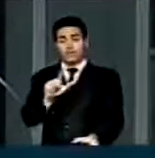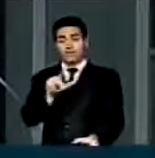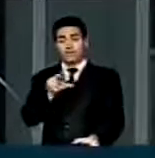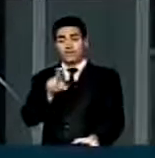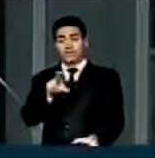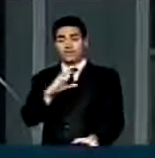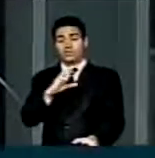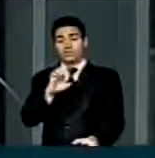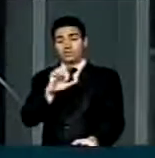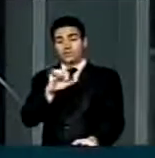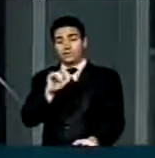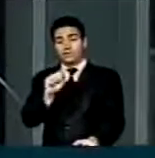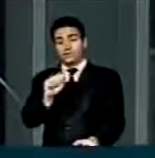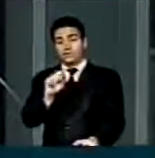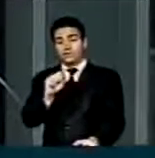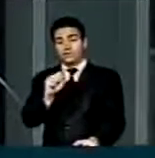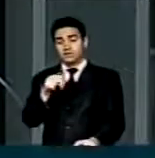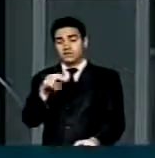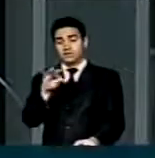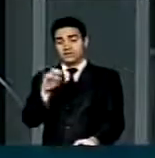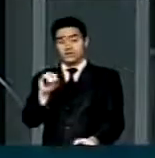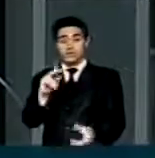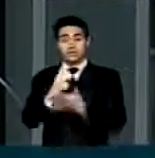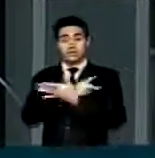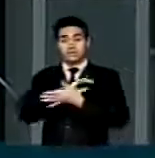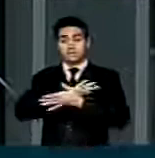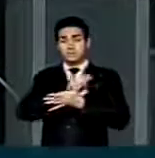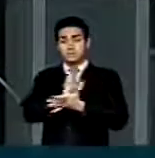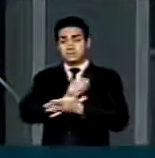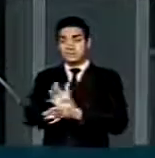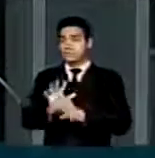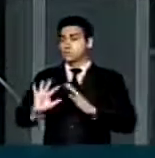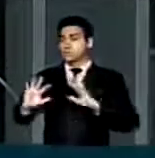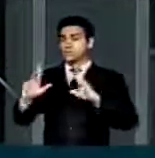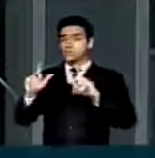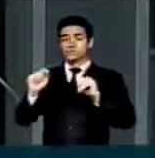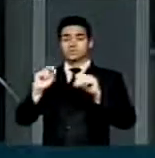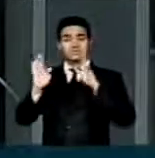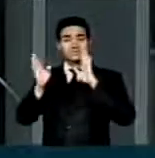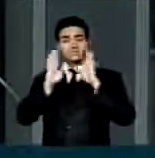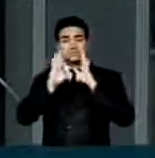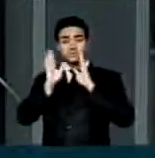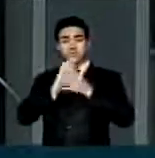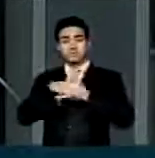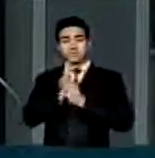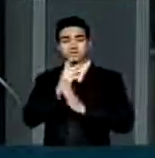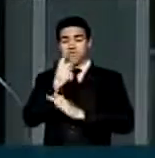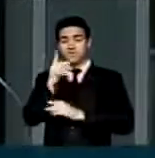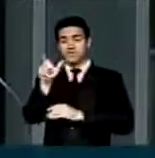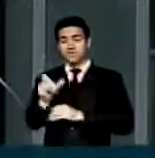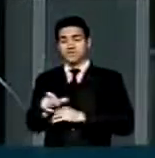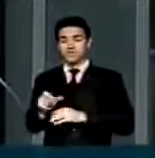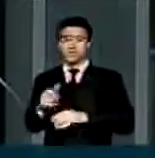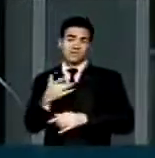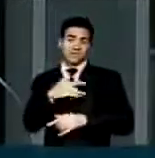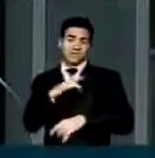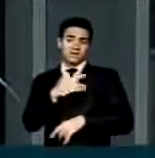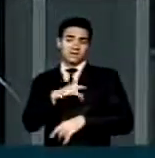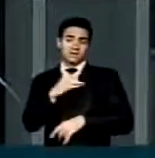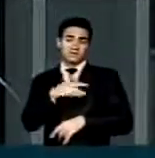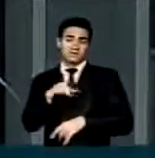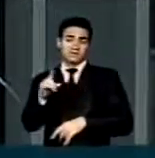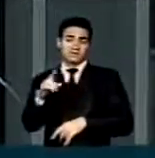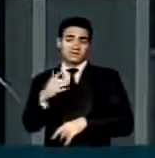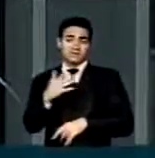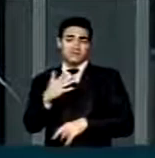foi altamente discriminada e nas redes sociais colocada como uma pobre desempregada passando